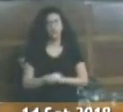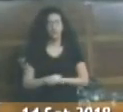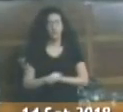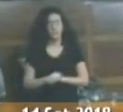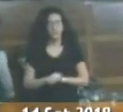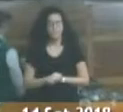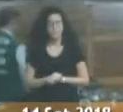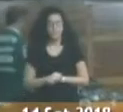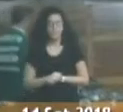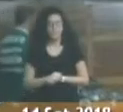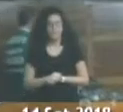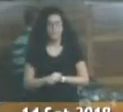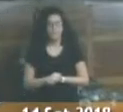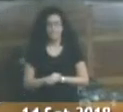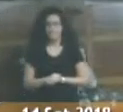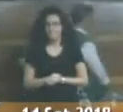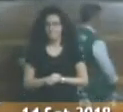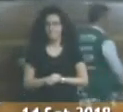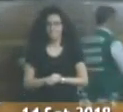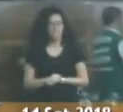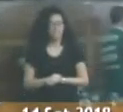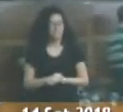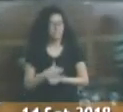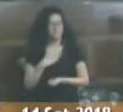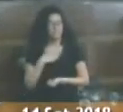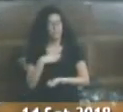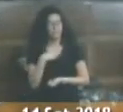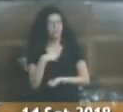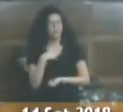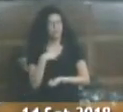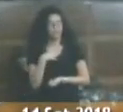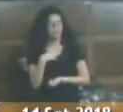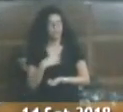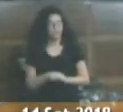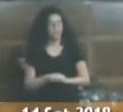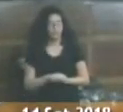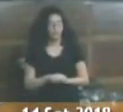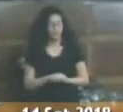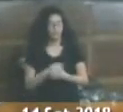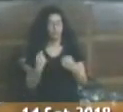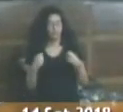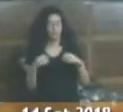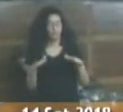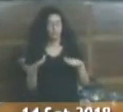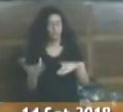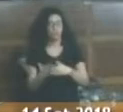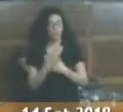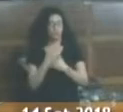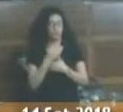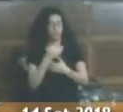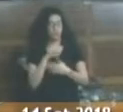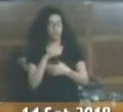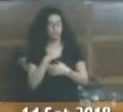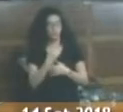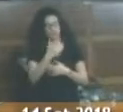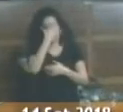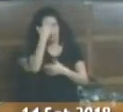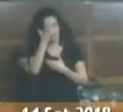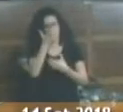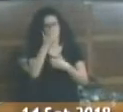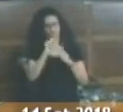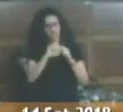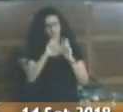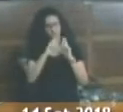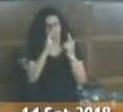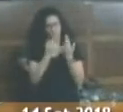Isso é um absurdo, gente. Então, essa é a minha indignação. Tá? A gente precisa de ajuda, se tiver alguma pessoa que queira fazer uma